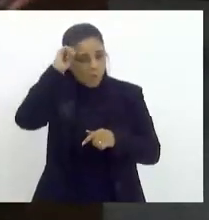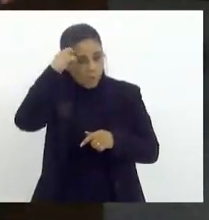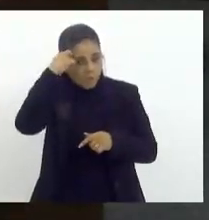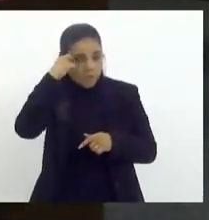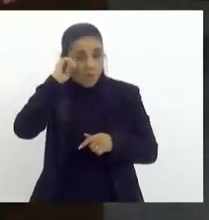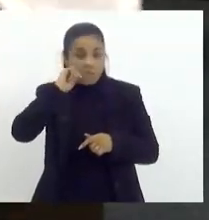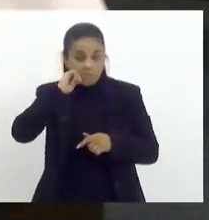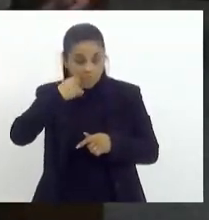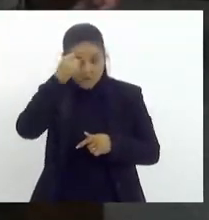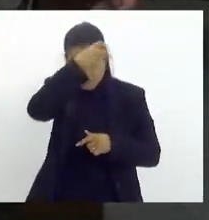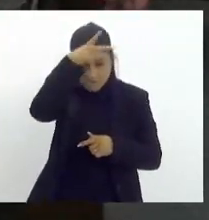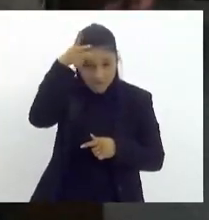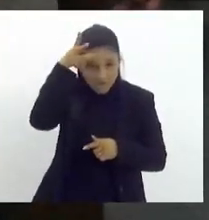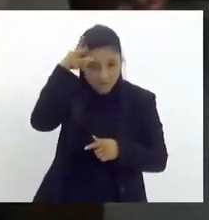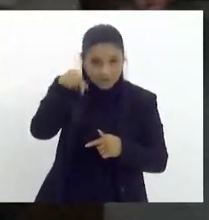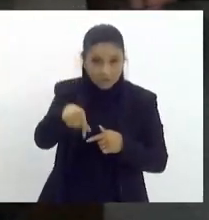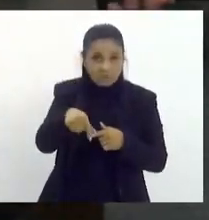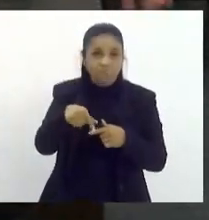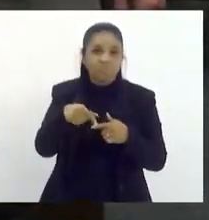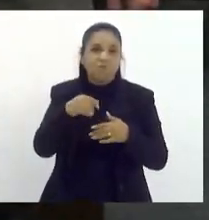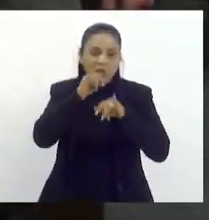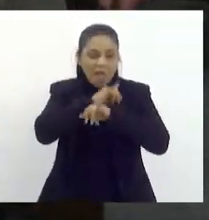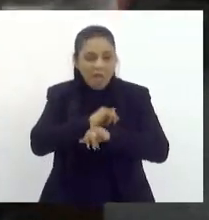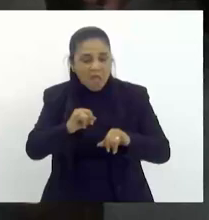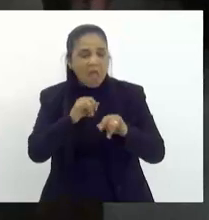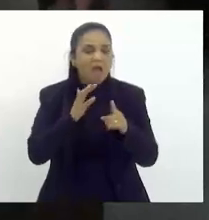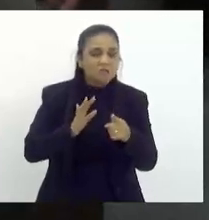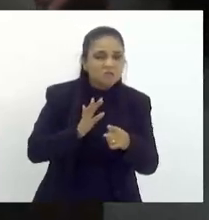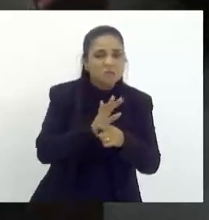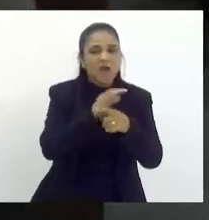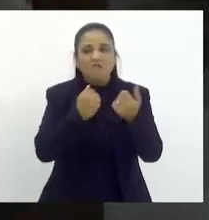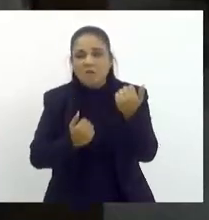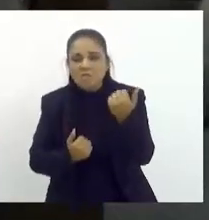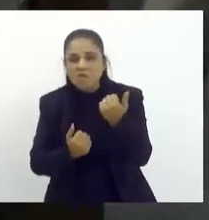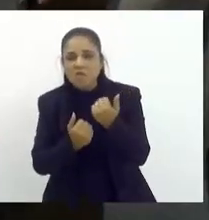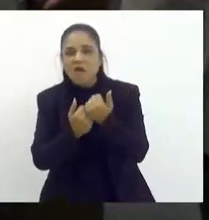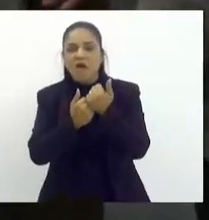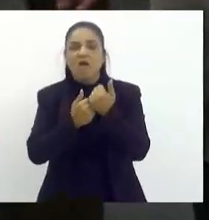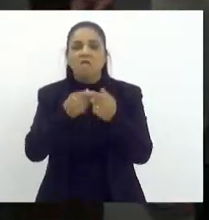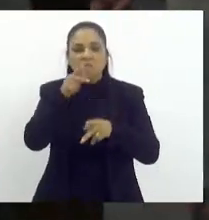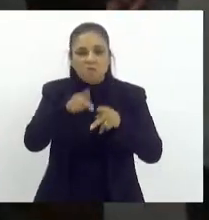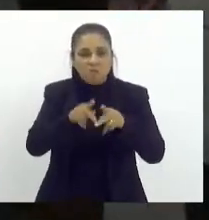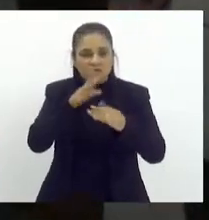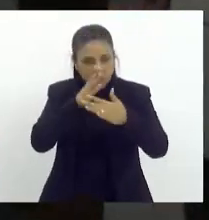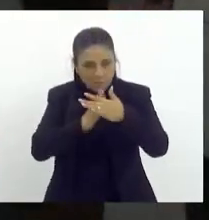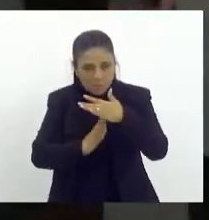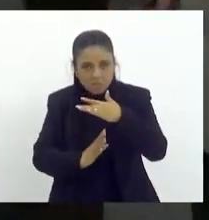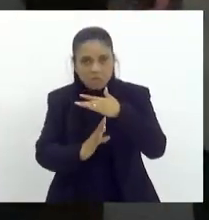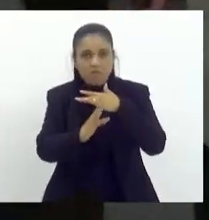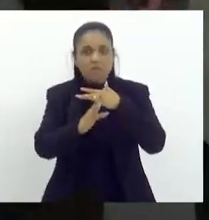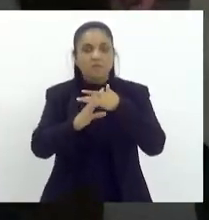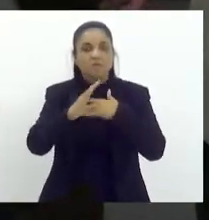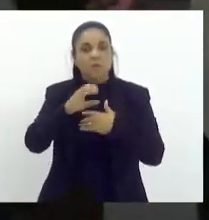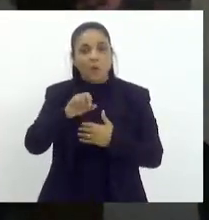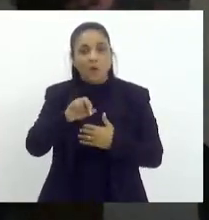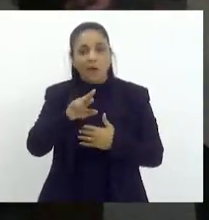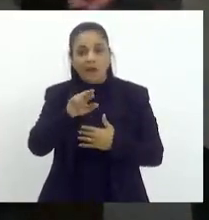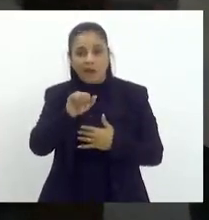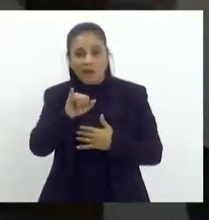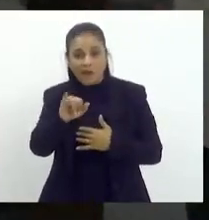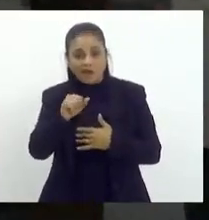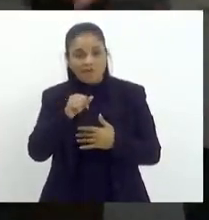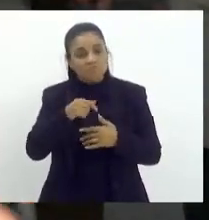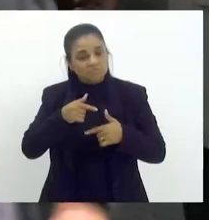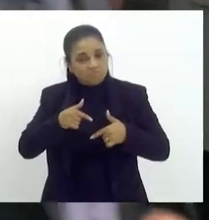falou que quis falou que ia ajudava que apoiava a população migrante colocou um crai para funcionar e